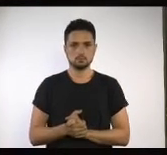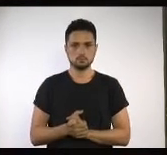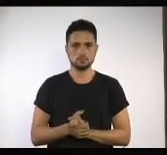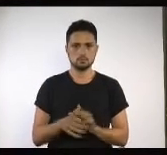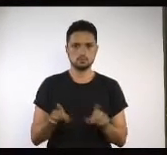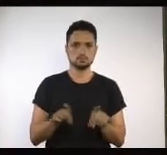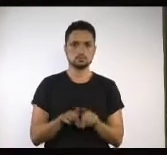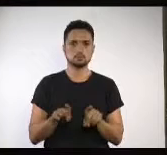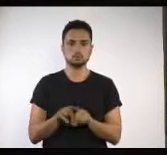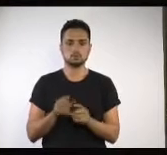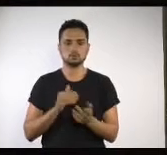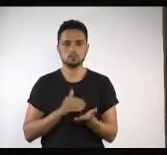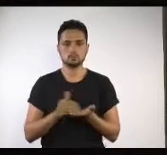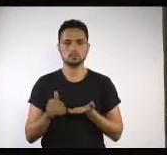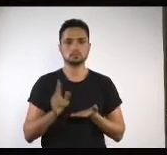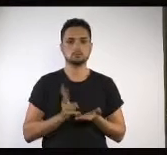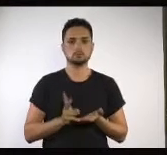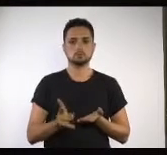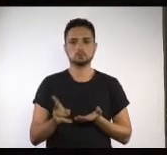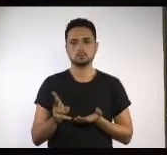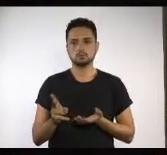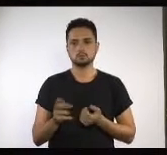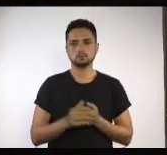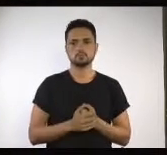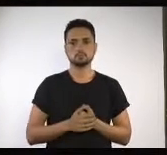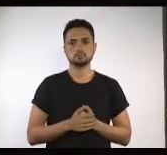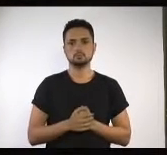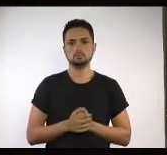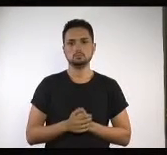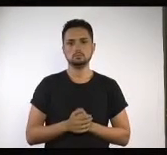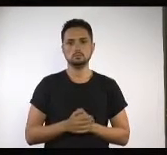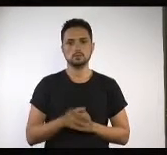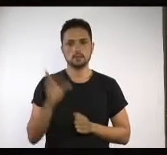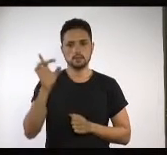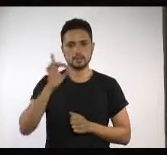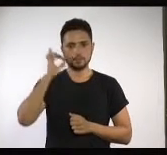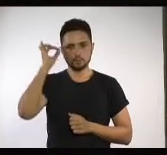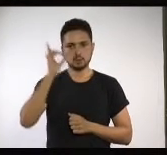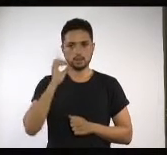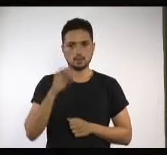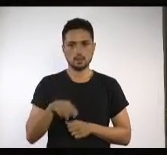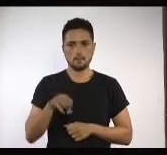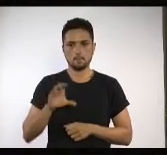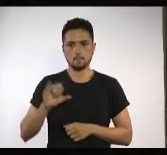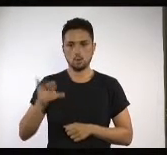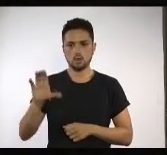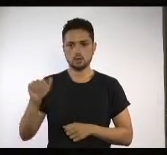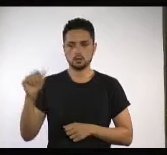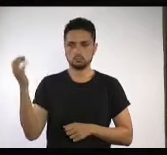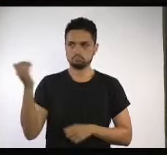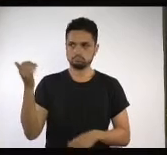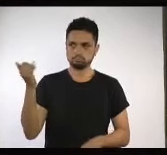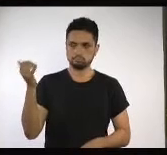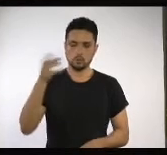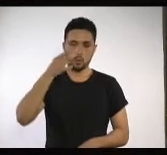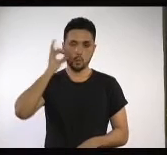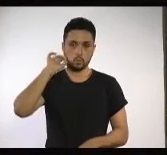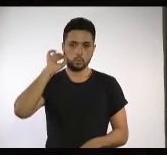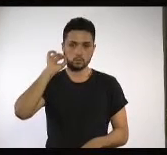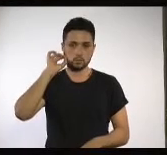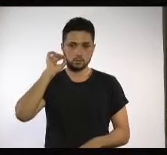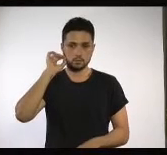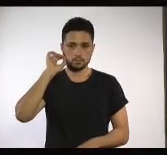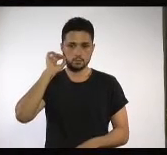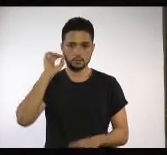continuidade à intervenção feita pela deputada Mônica Francisco na sessão de ontem, no